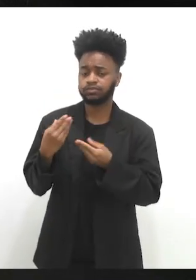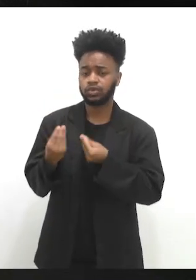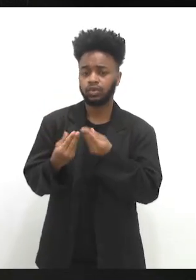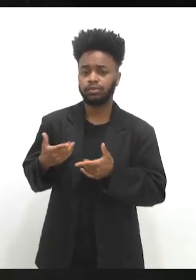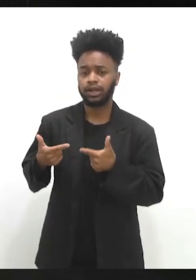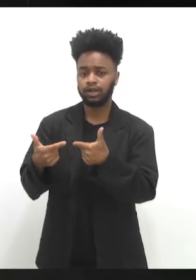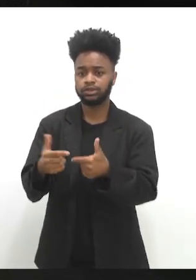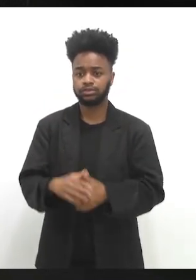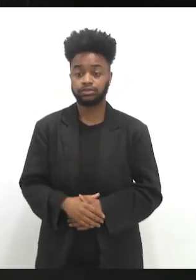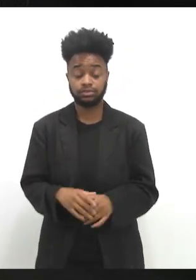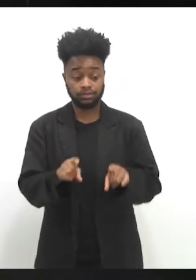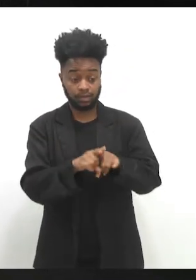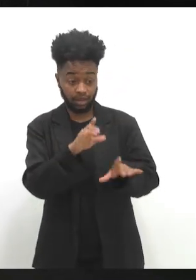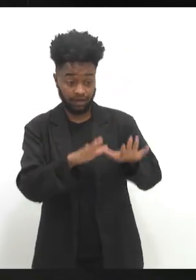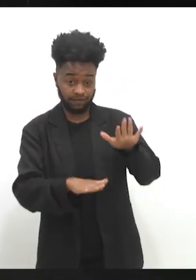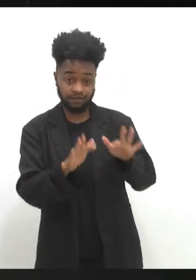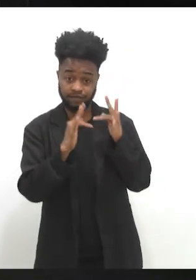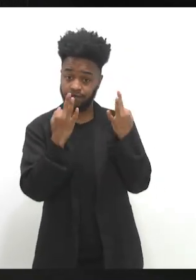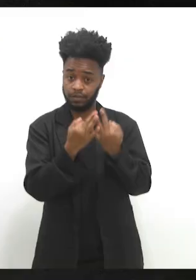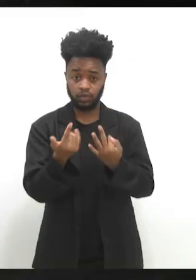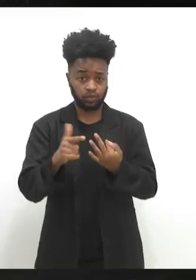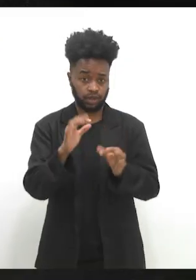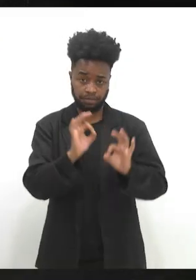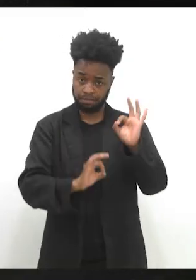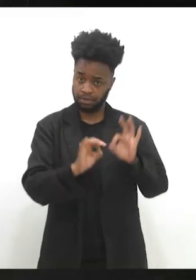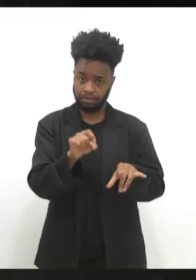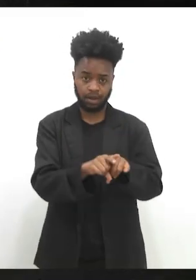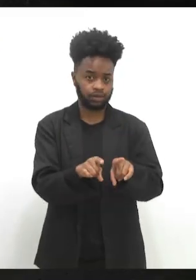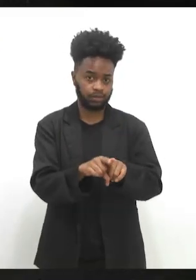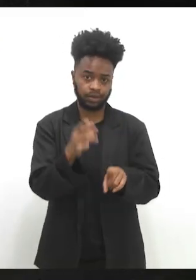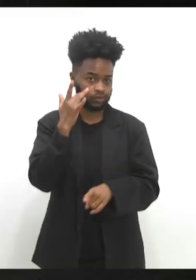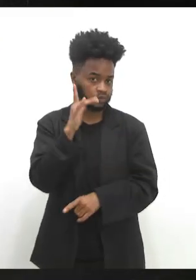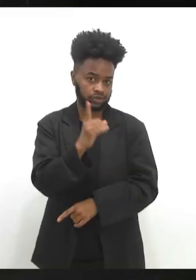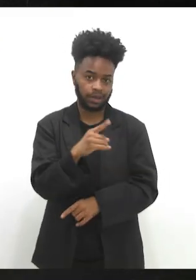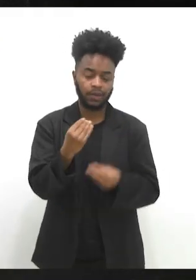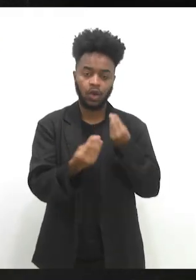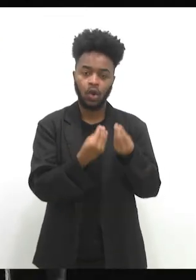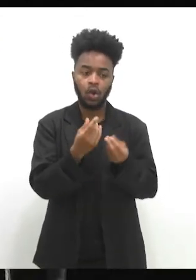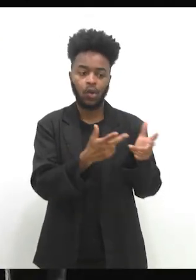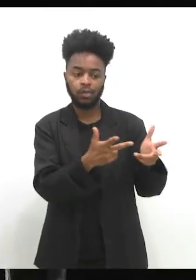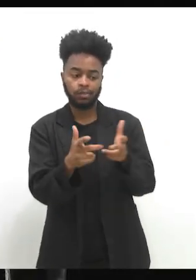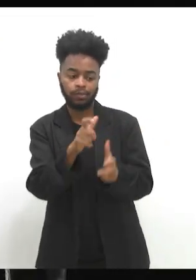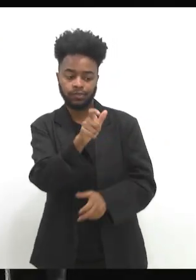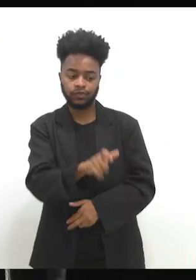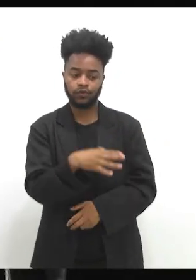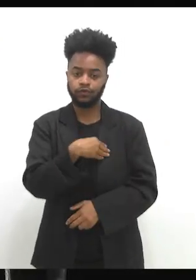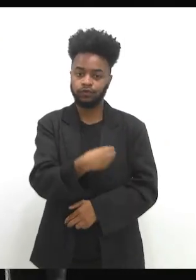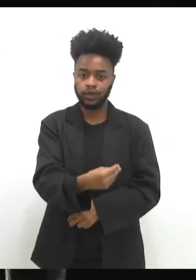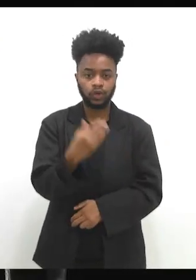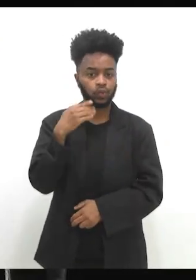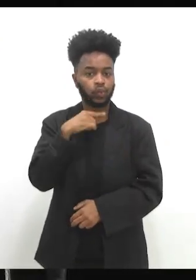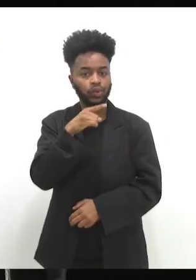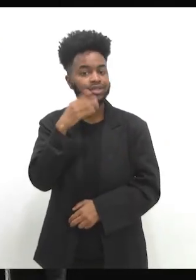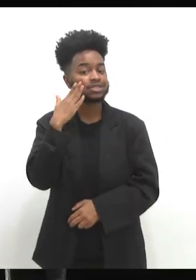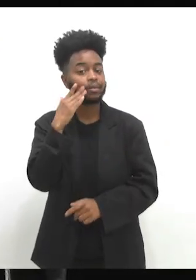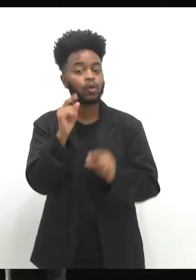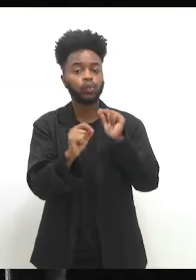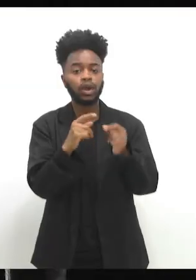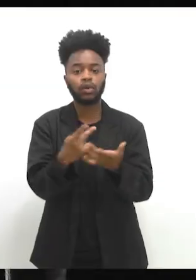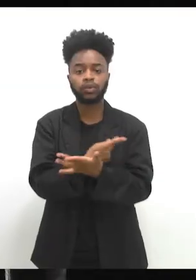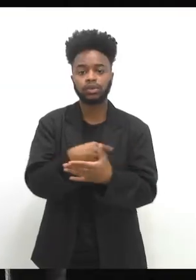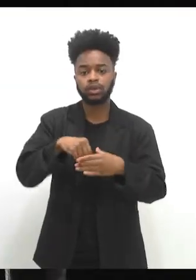hoje em dia. E muitas vezes os próprios pais não têm esse preparo também, né, de reparar no filho, de saber o que ele